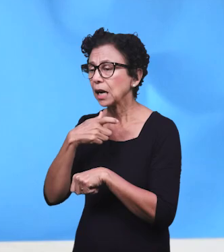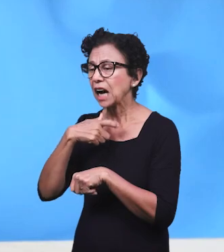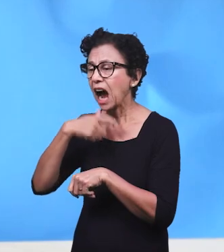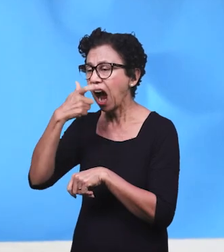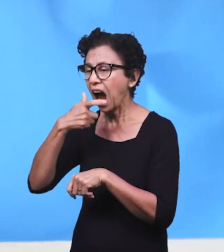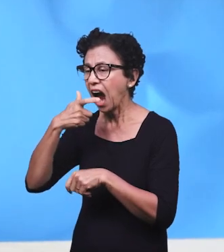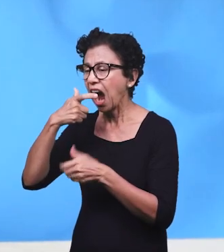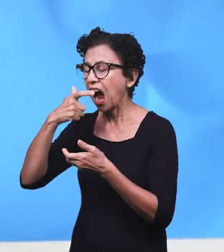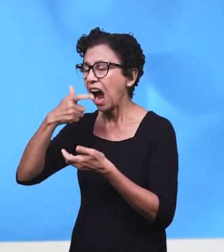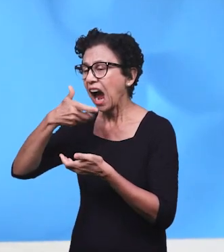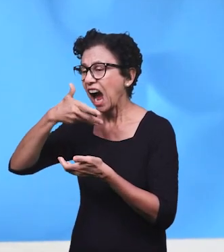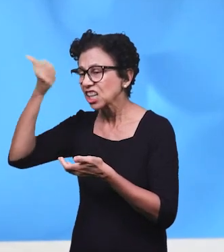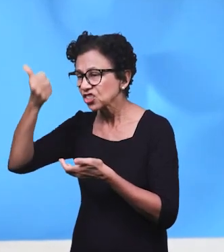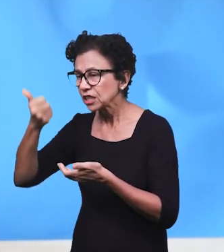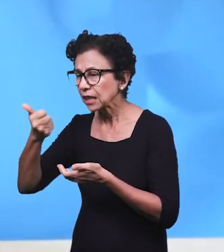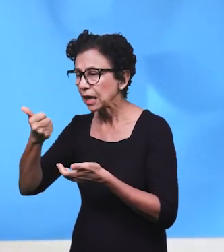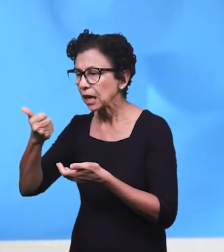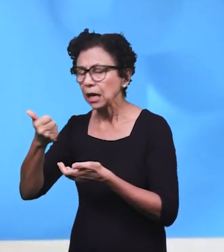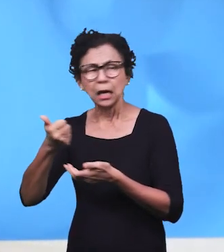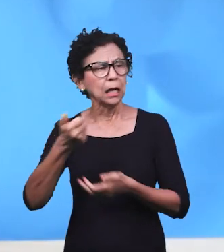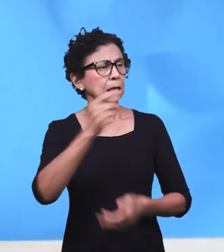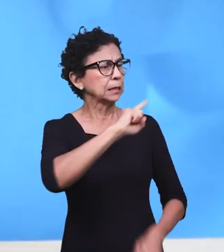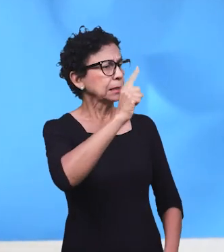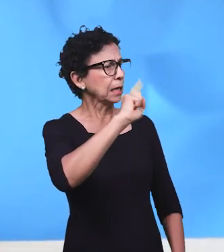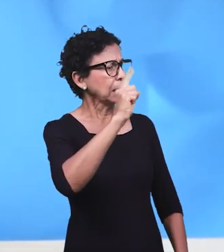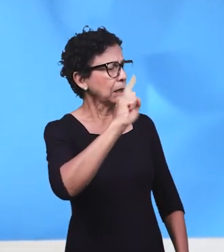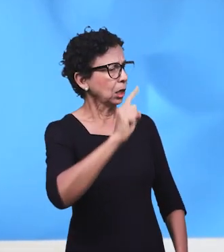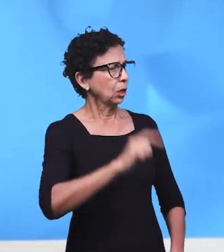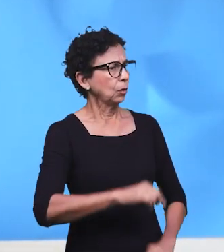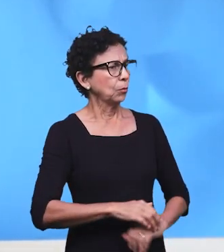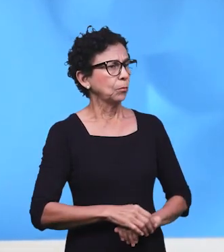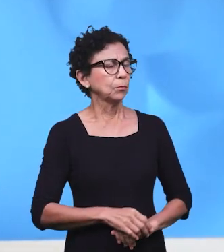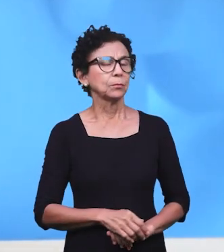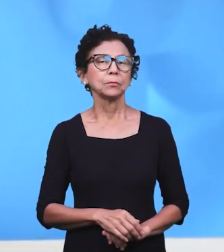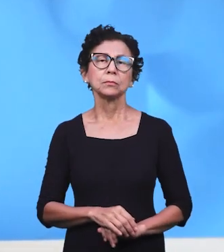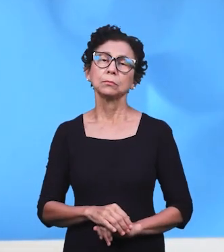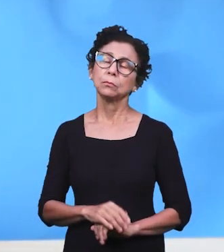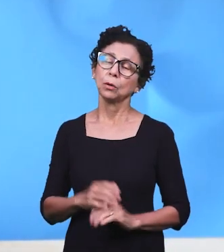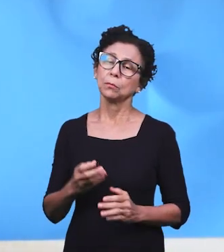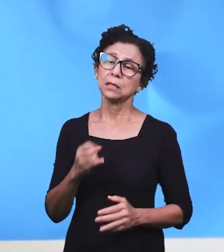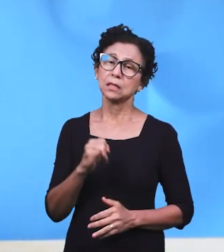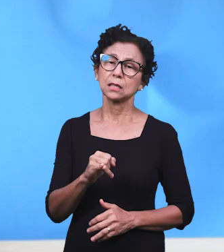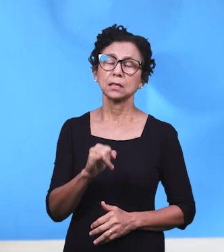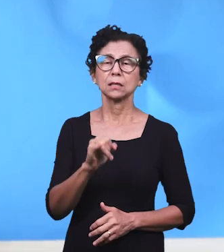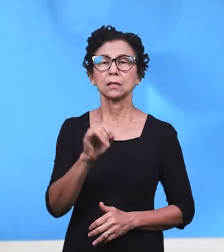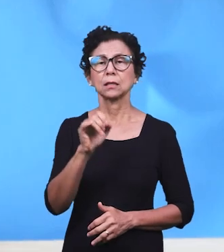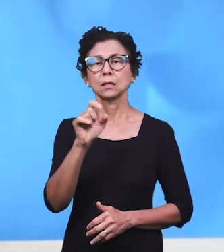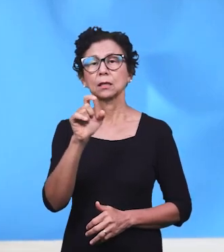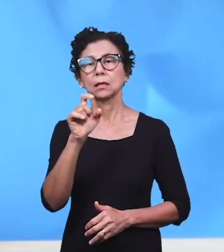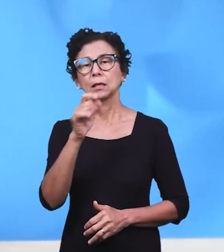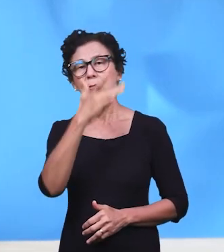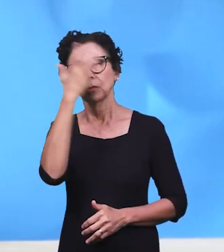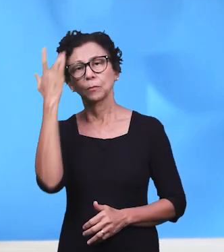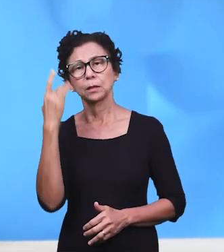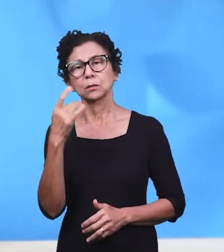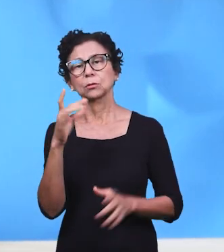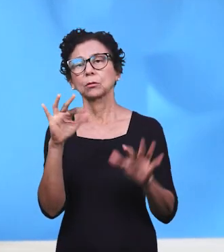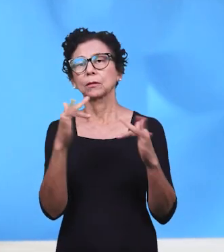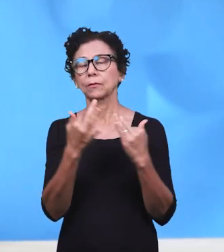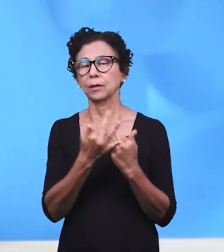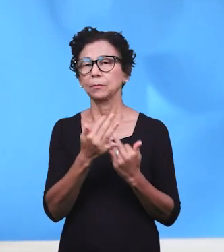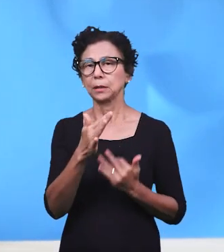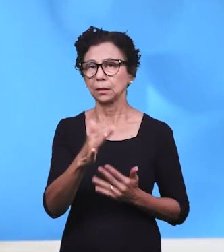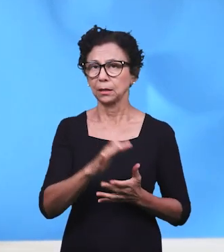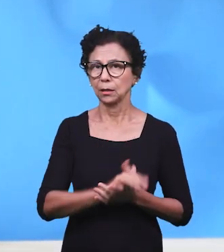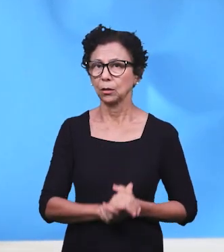Então, a gente gosta sempre de falar assim, bem sério, você vai olhar para o paciente, se for um familiar seu, alguém que você cuida, olha, nós